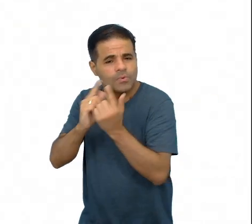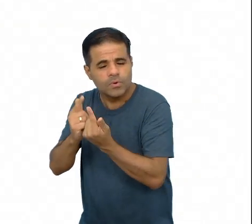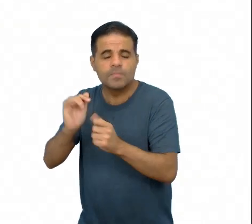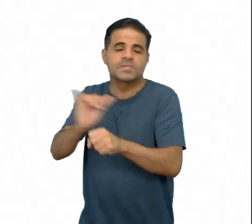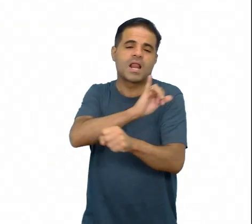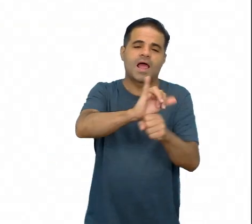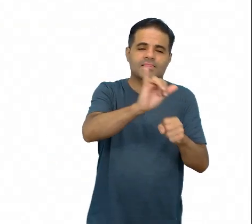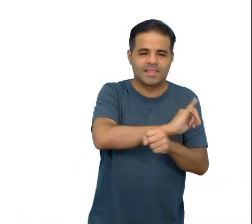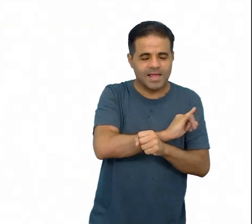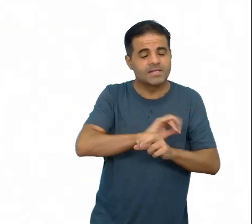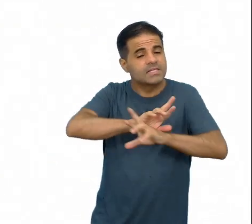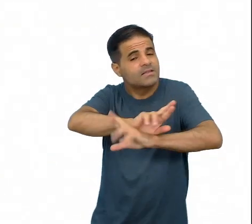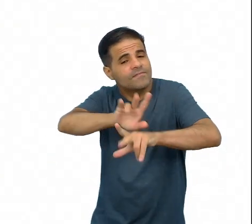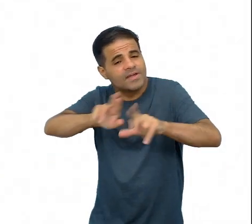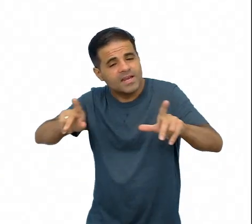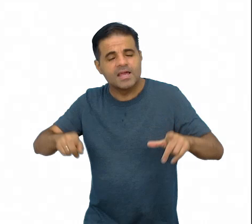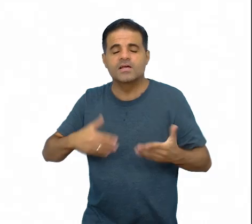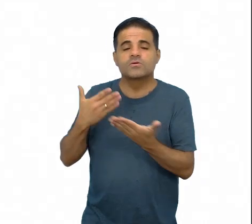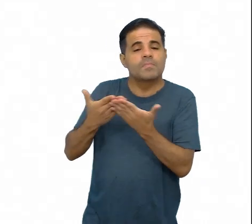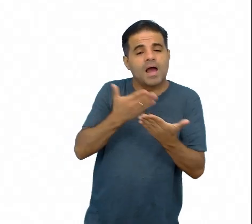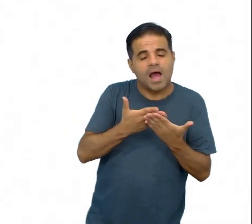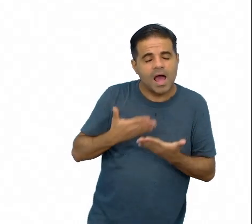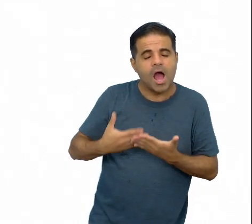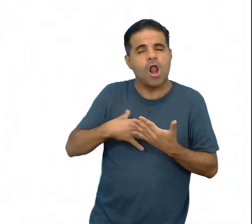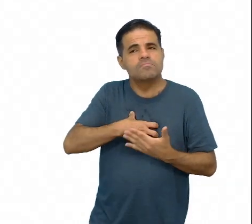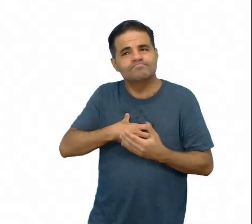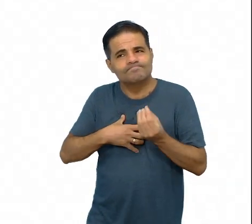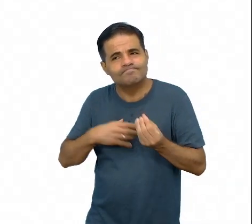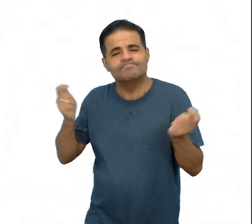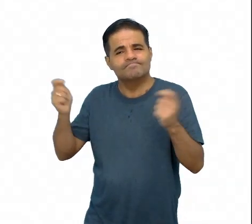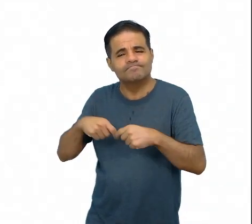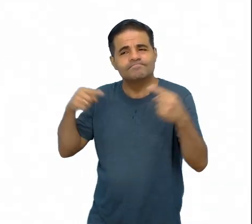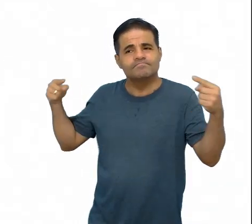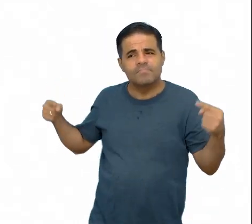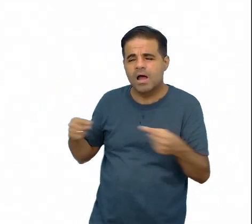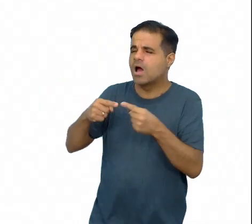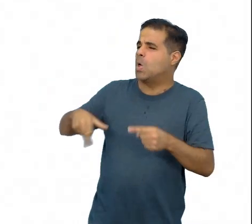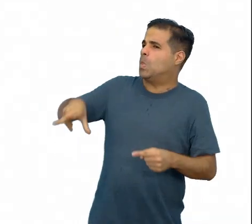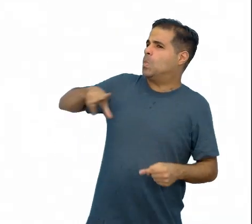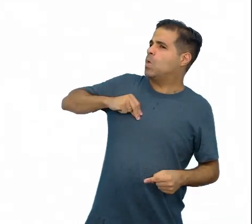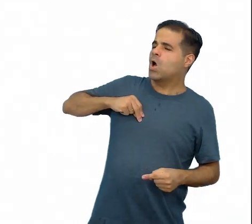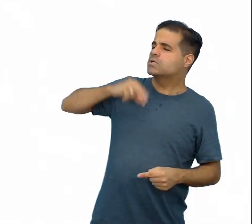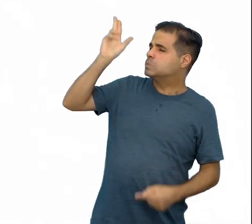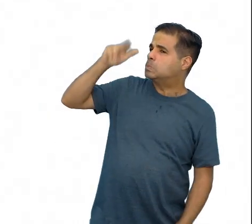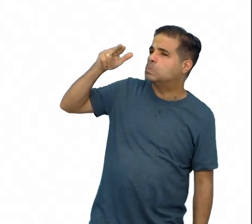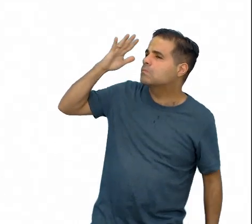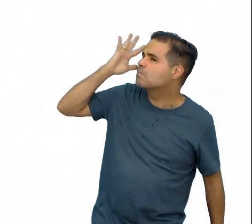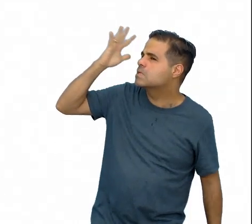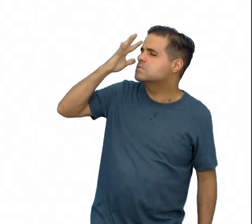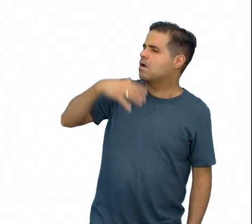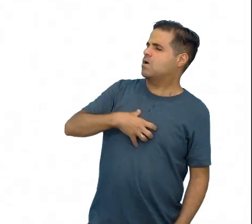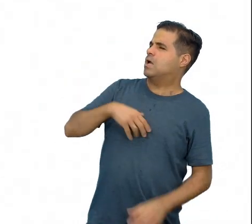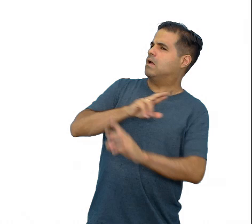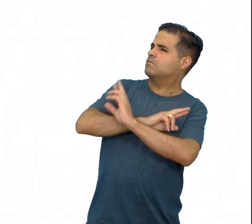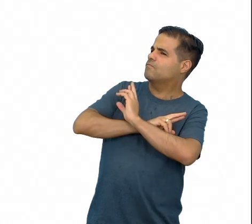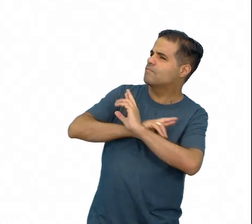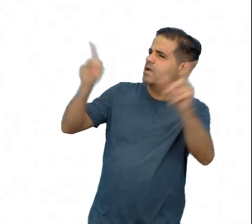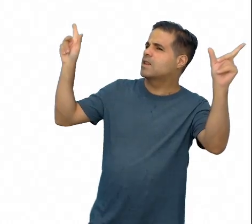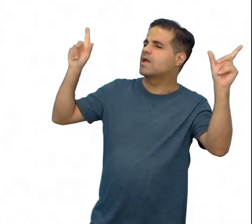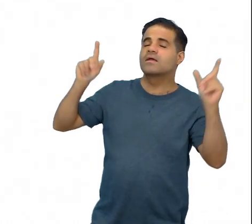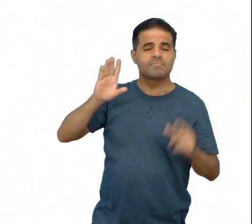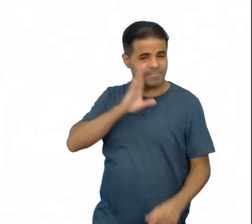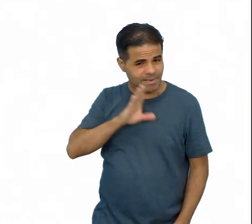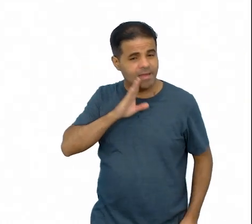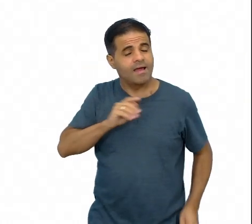estratégia diferente, né, com algo ali que é aquela coisa, nossa, eu nunca tinha pensado nisso, né, que isso que é bacana de